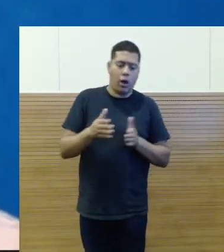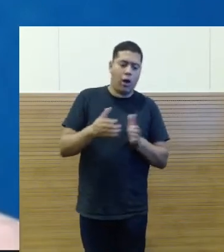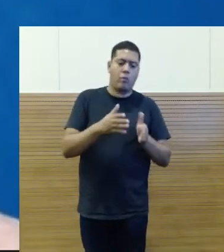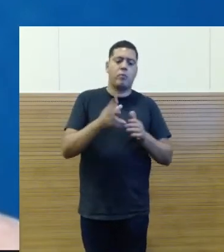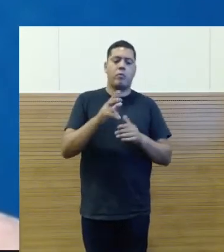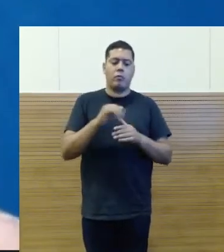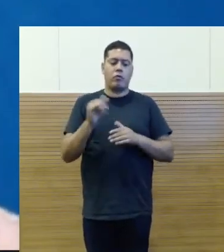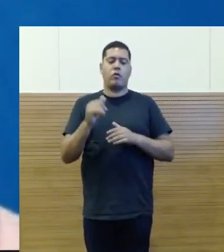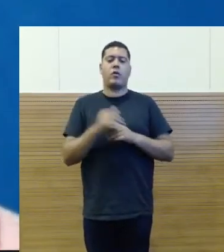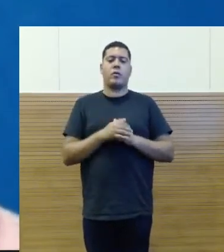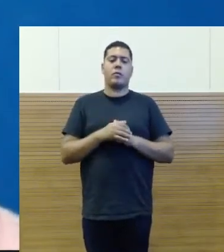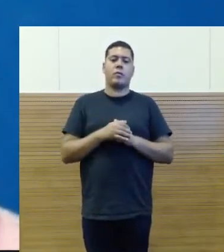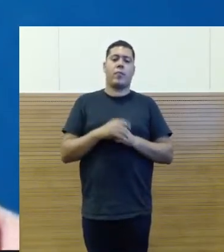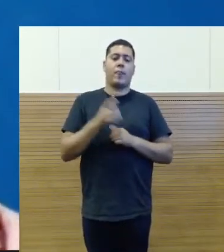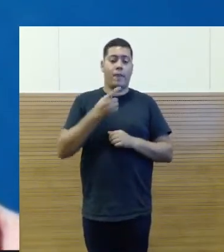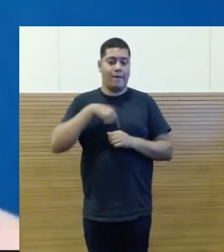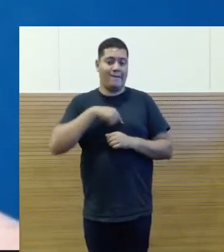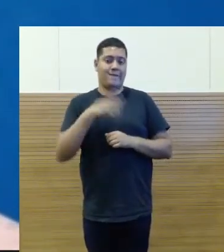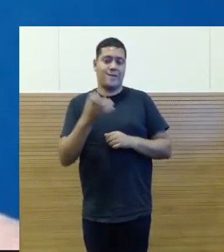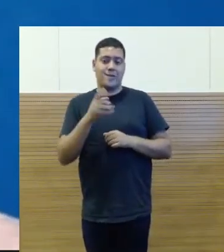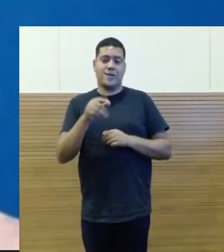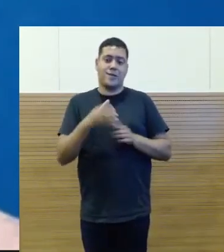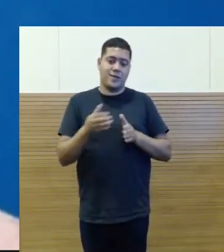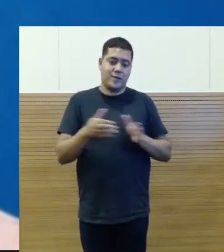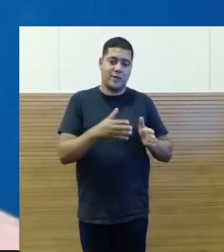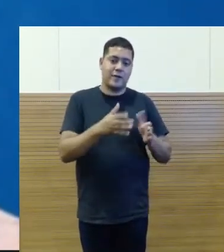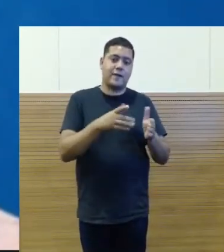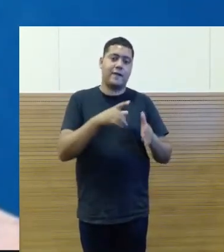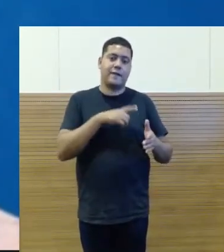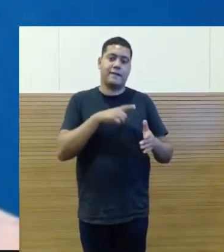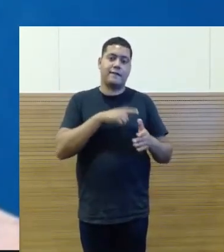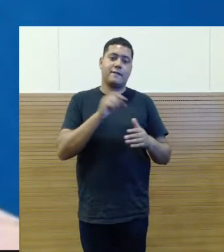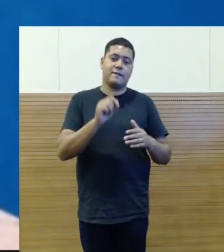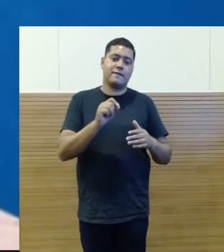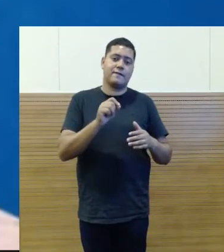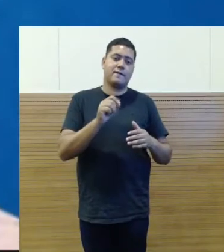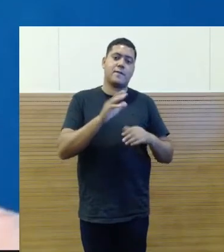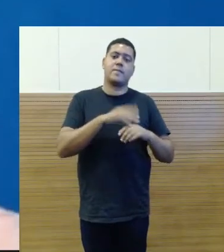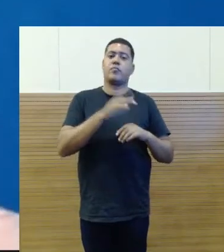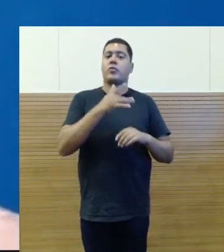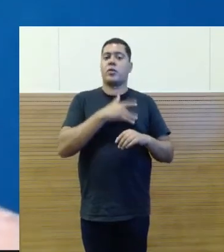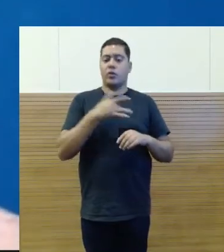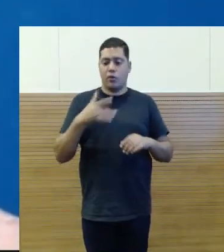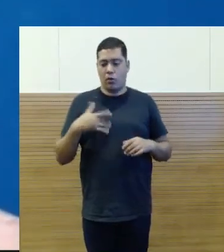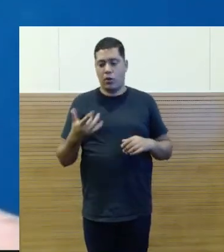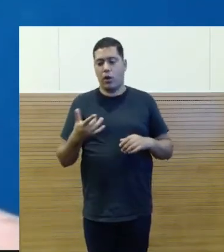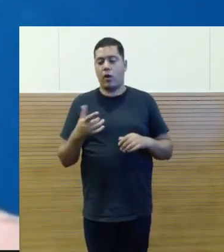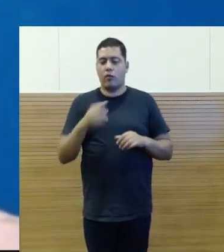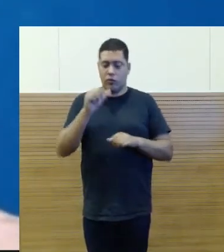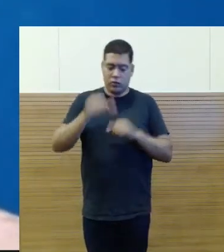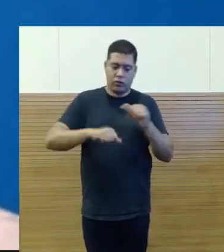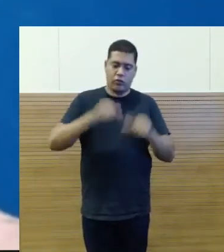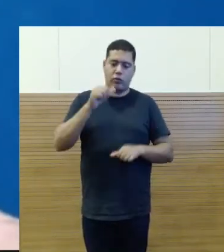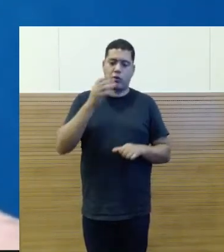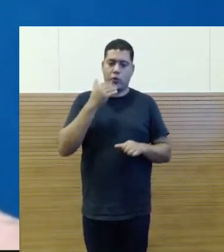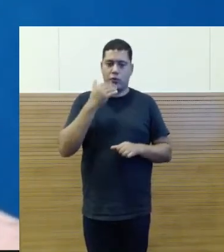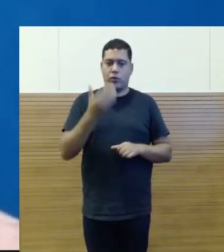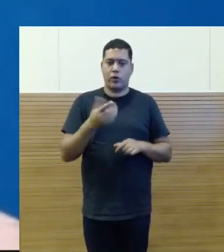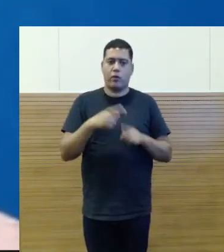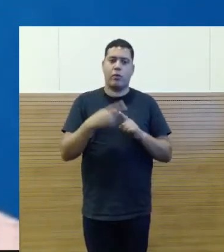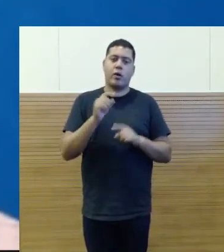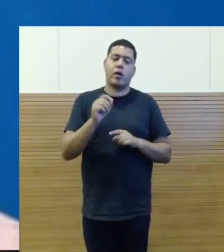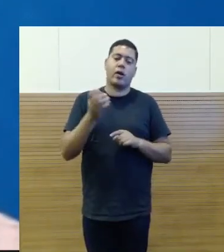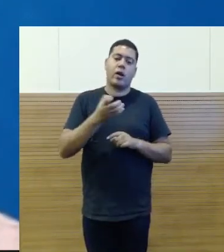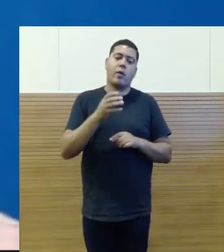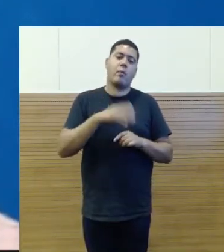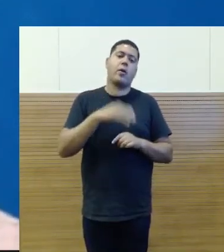vão seguirem. E nós queremos que os caminhos sigam as formas mais saudáveis e justas da transformação alimentar. Mas quem quiser